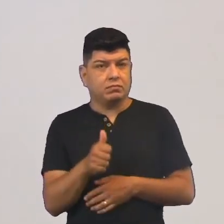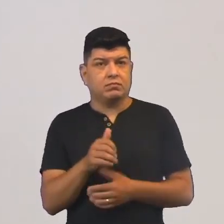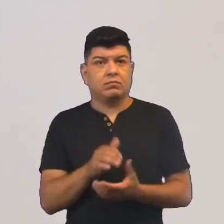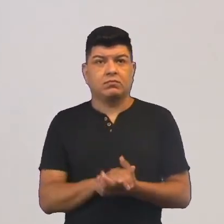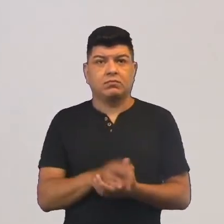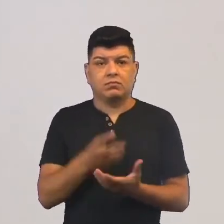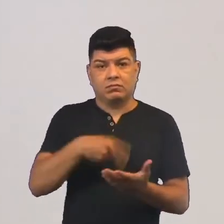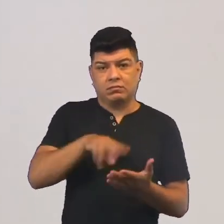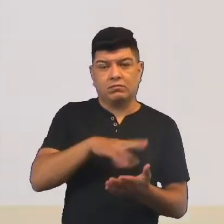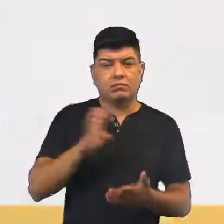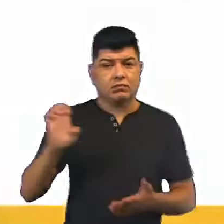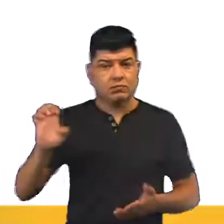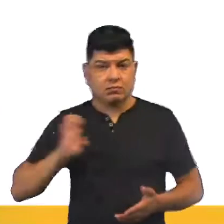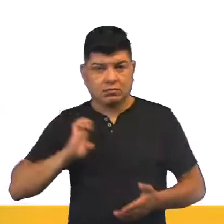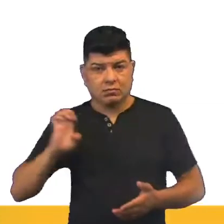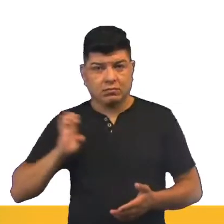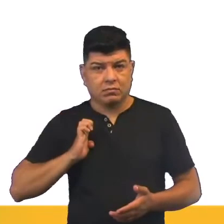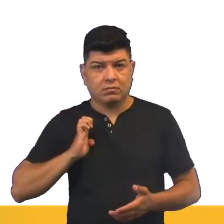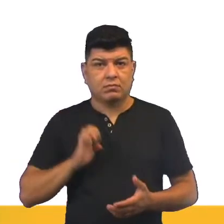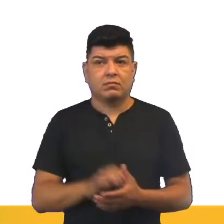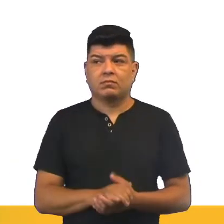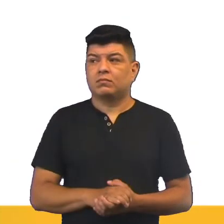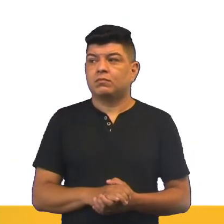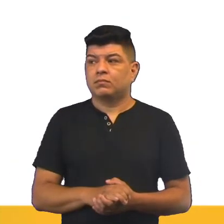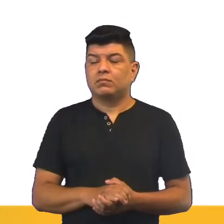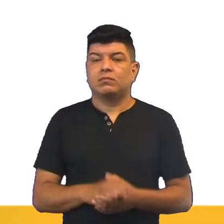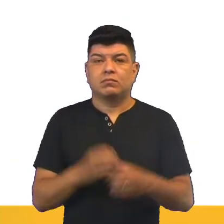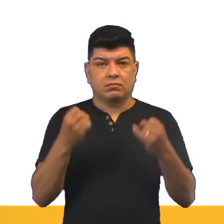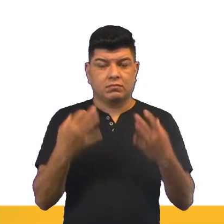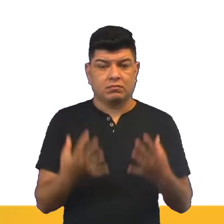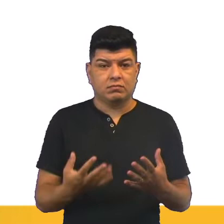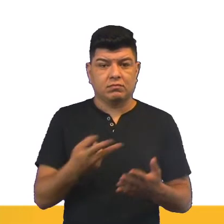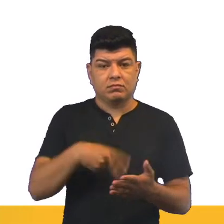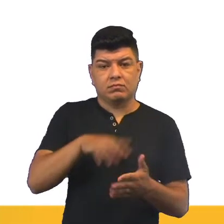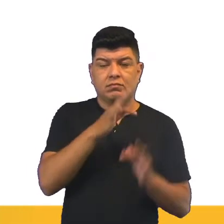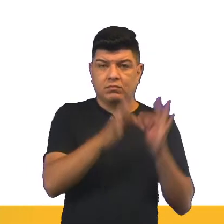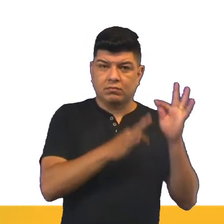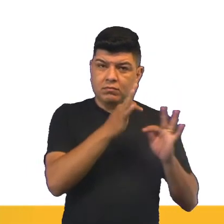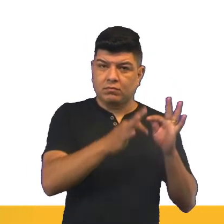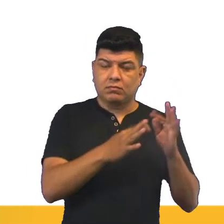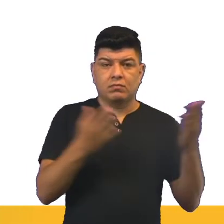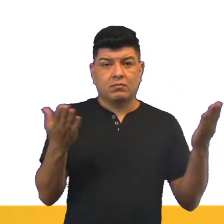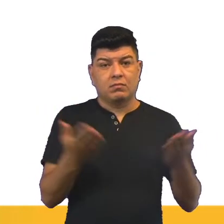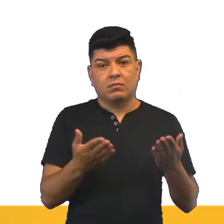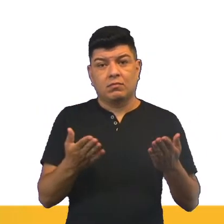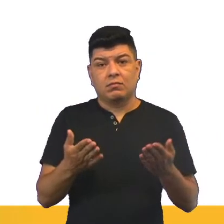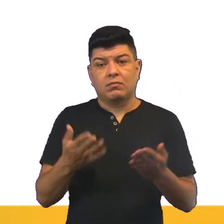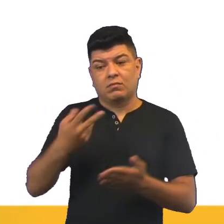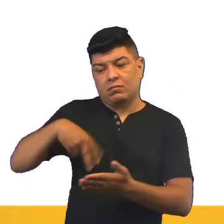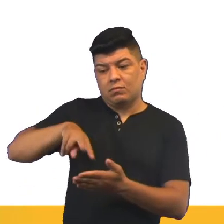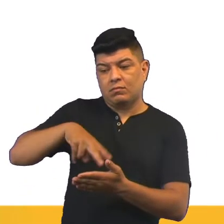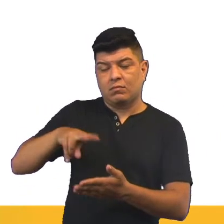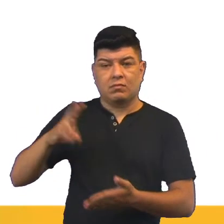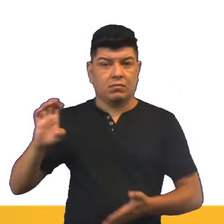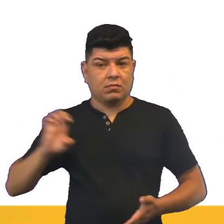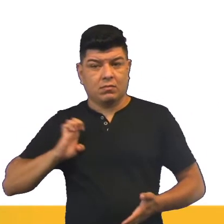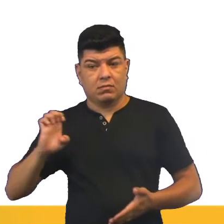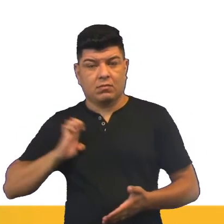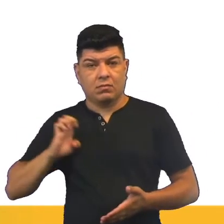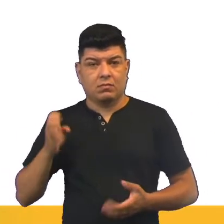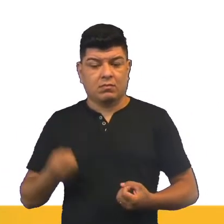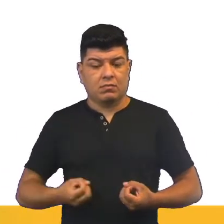a dança étnica. O que é a dança étnica? Né? Falamos sobre a dança folclórica. Então, a dança étnica são